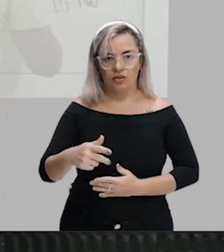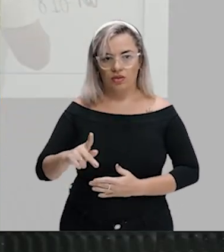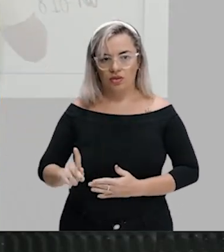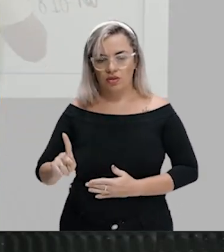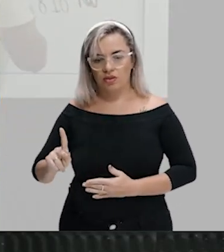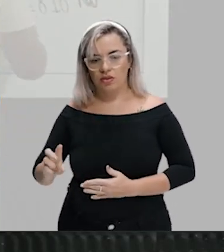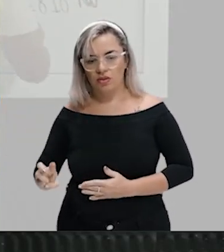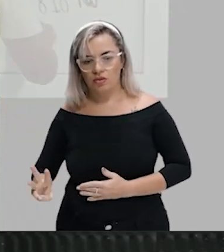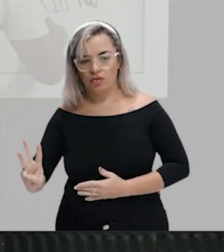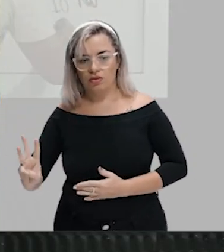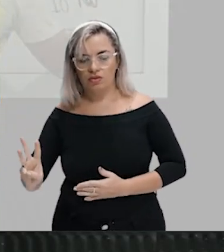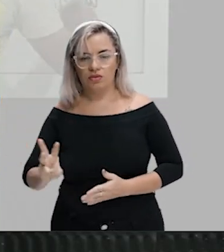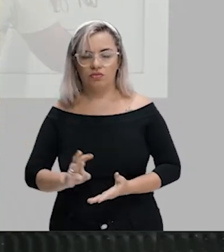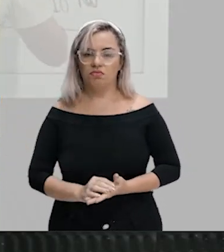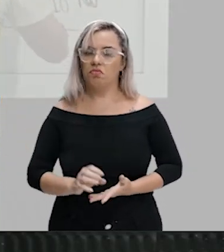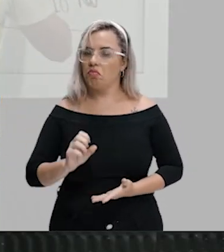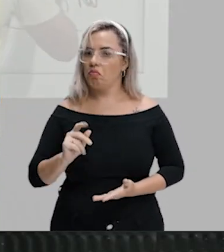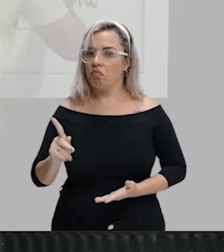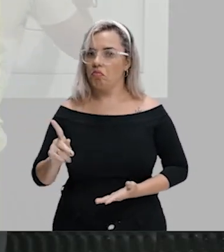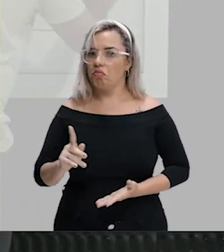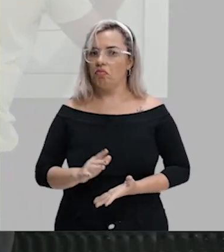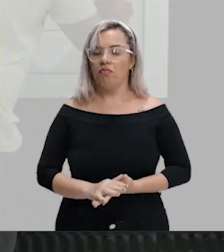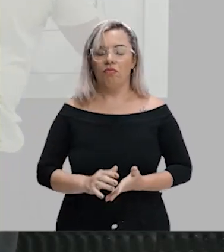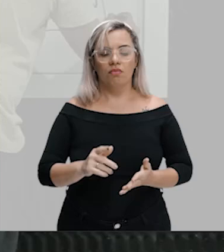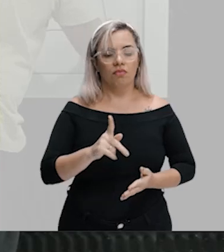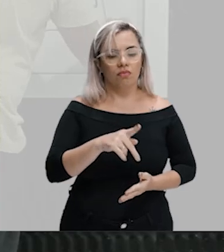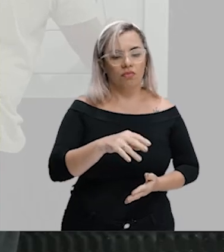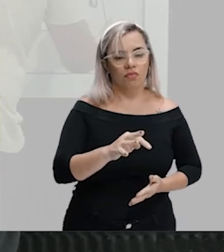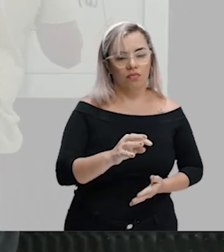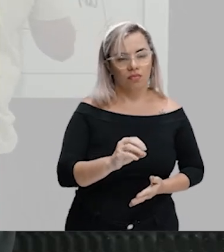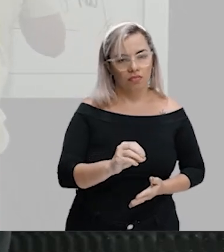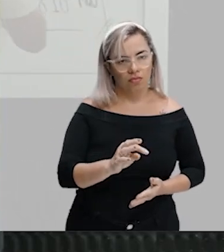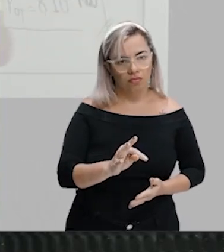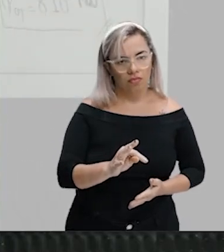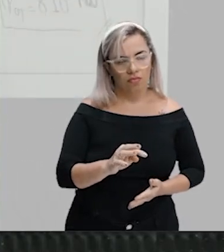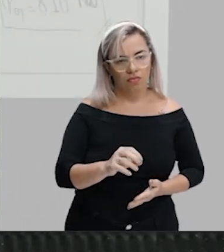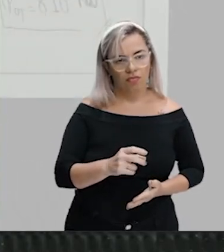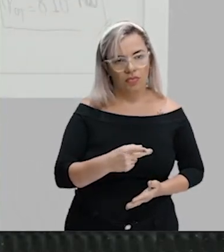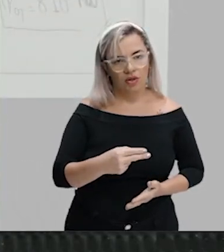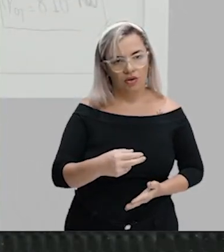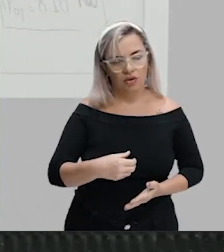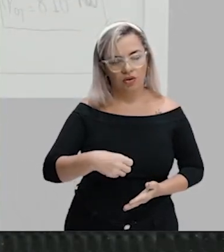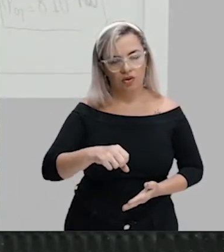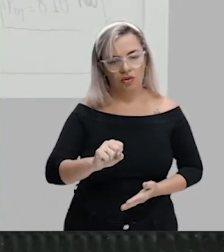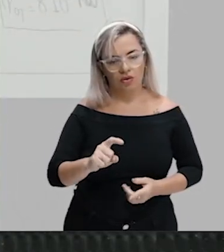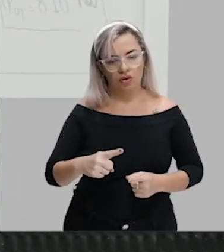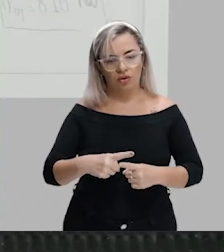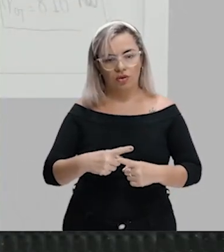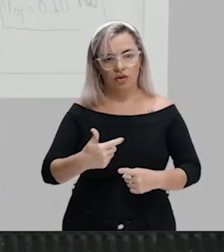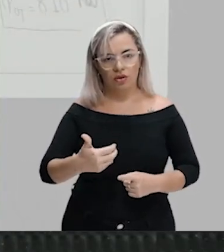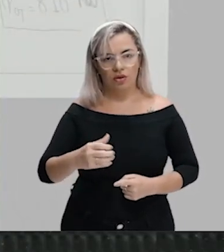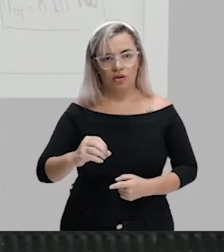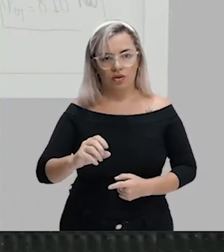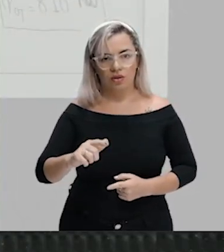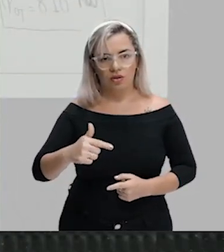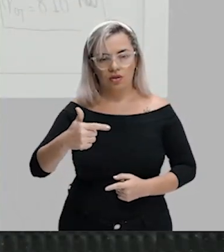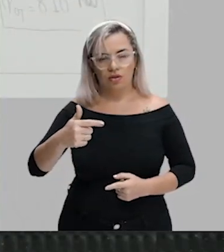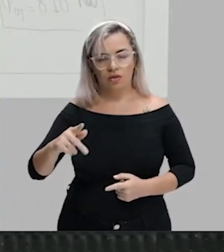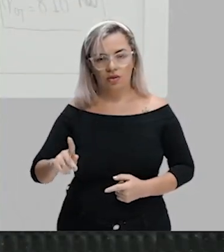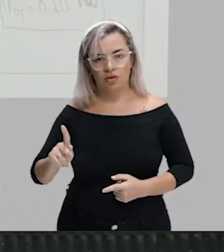kilowatts. Pronto. Então essa potência é de 8 vezes 10 a segunda kilowatts,